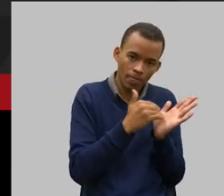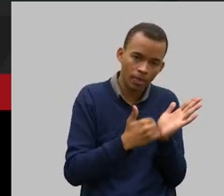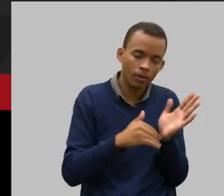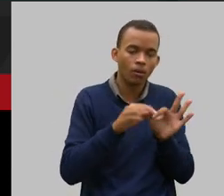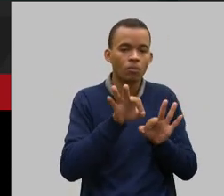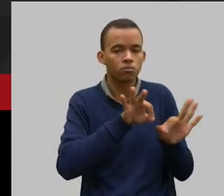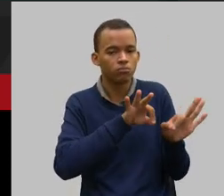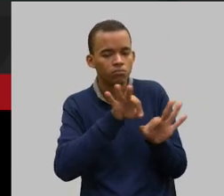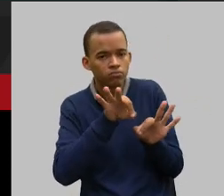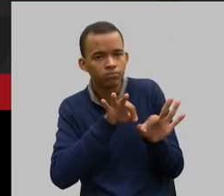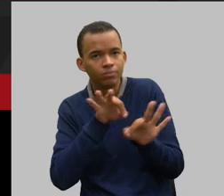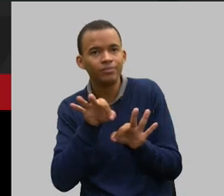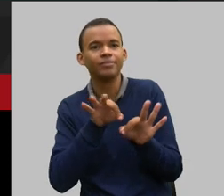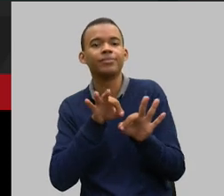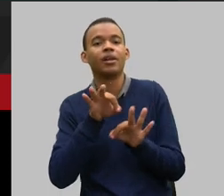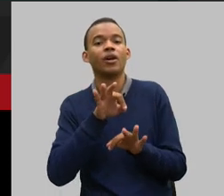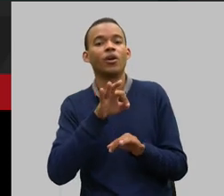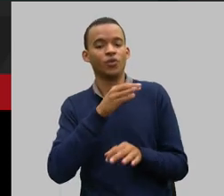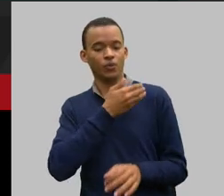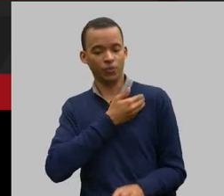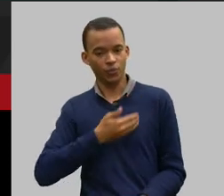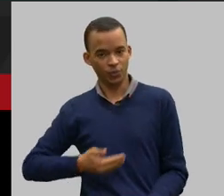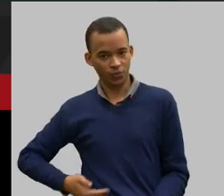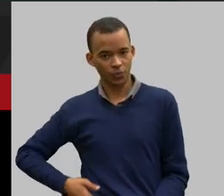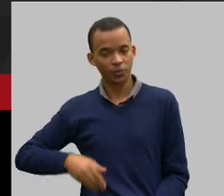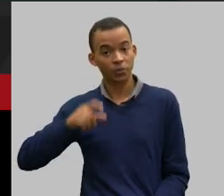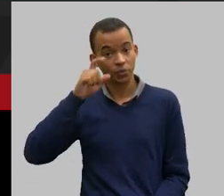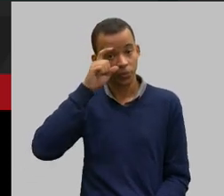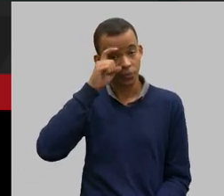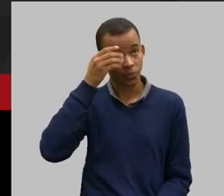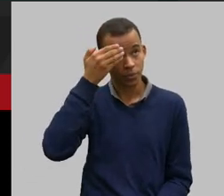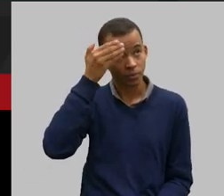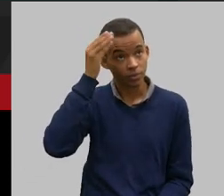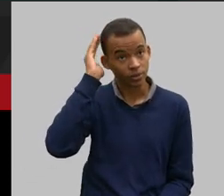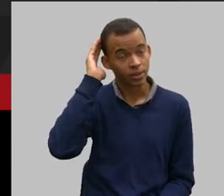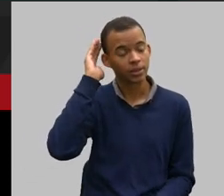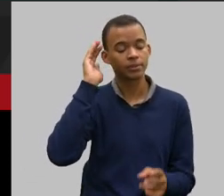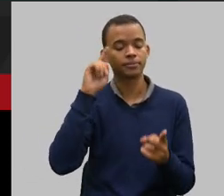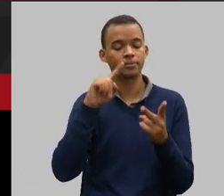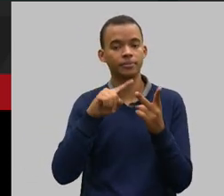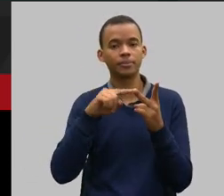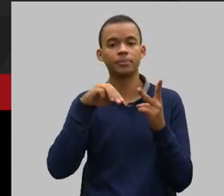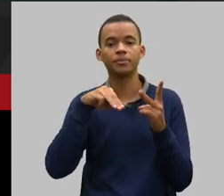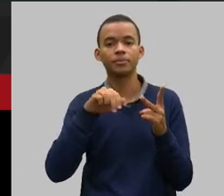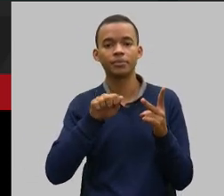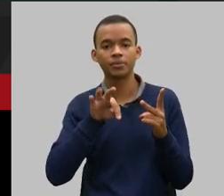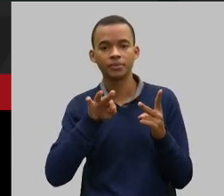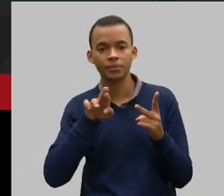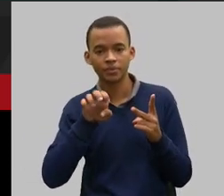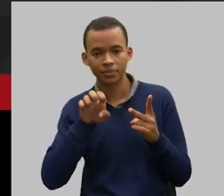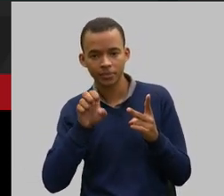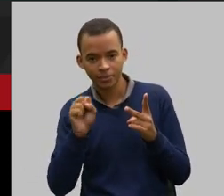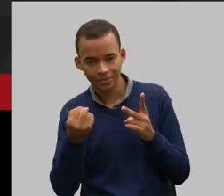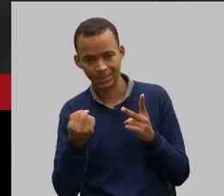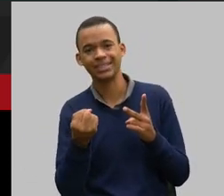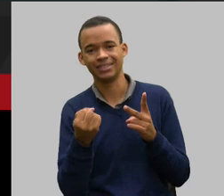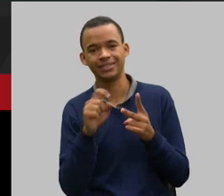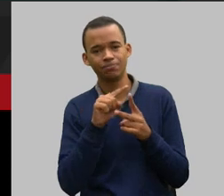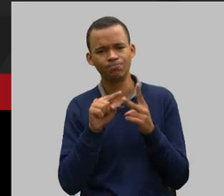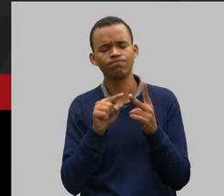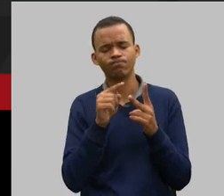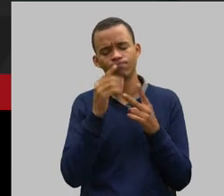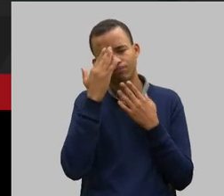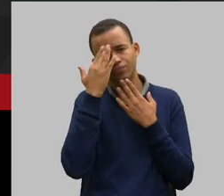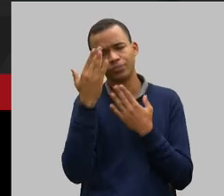dado pelo nosso Governador romeuzema Professor Mateus vice-governador e a importância disso para a